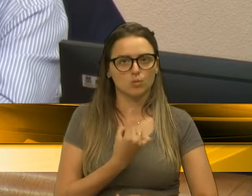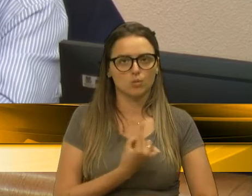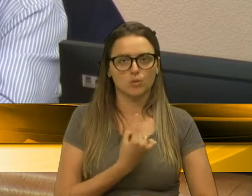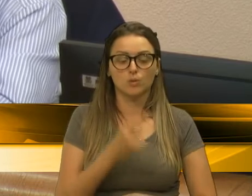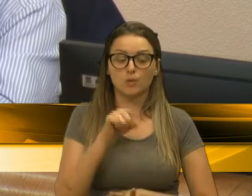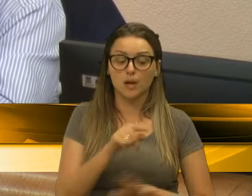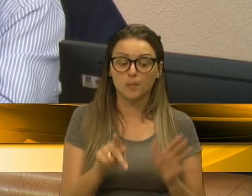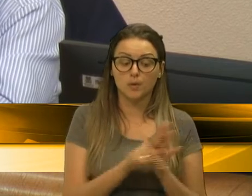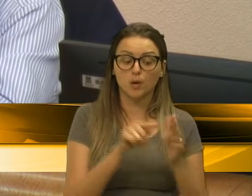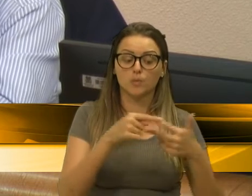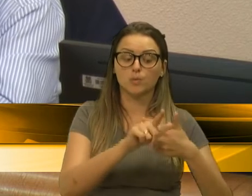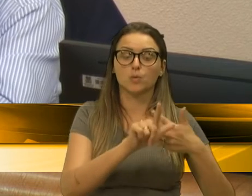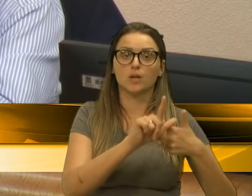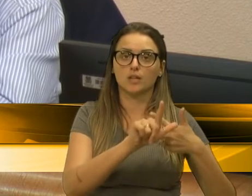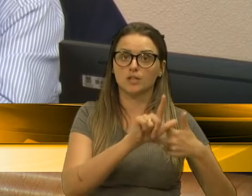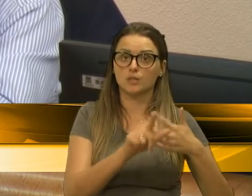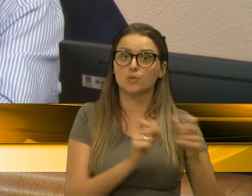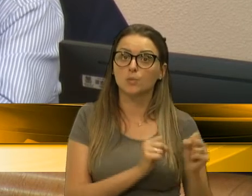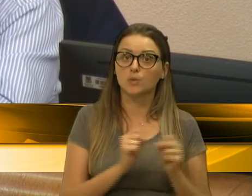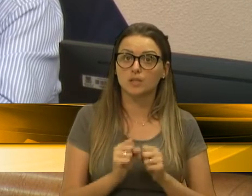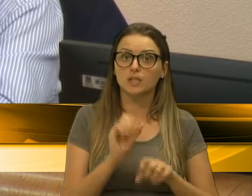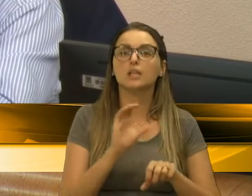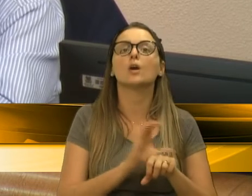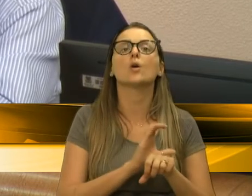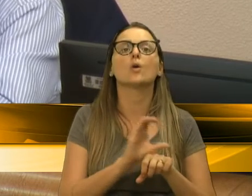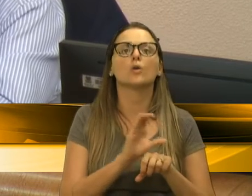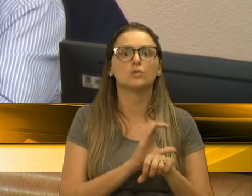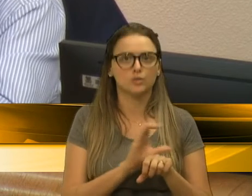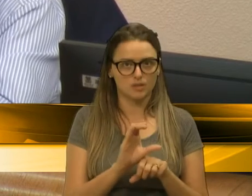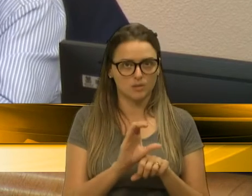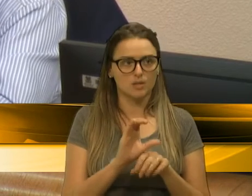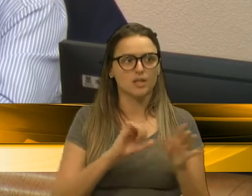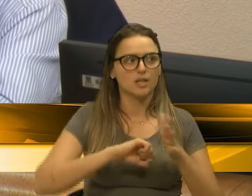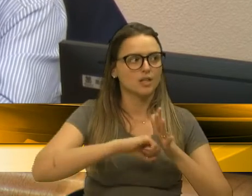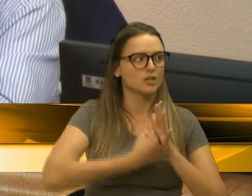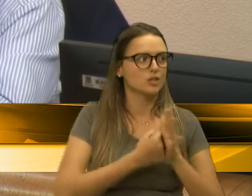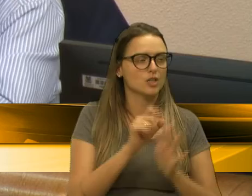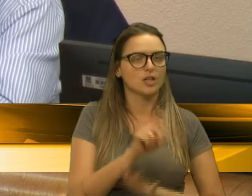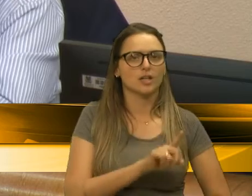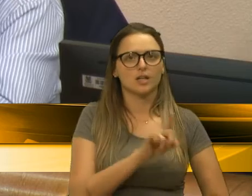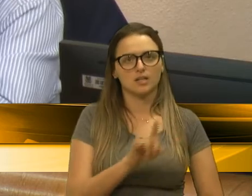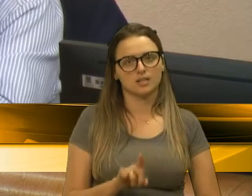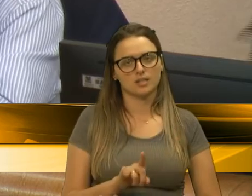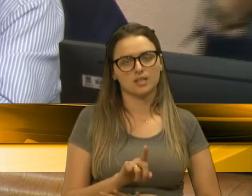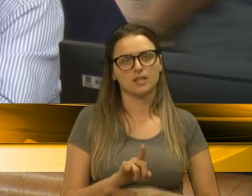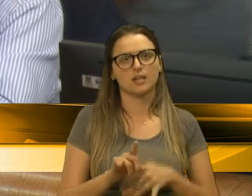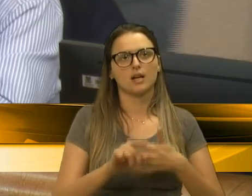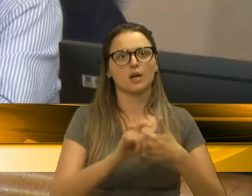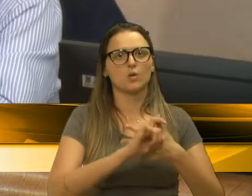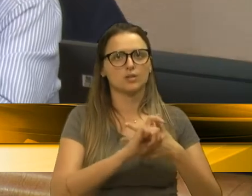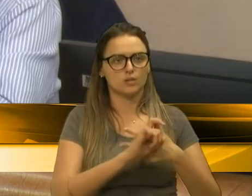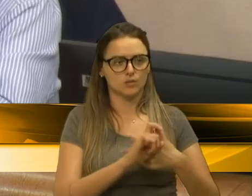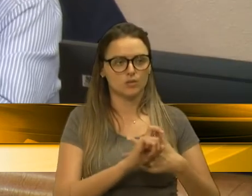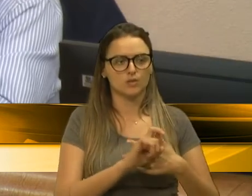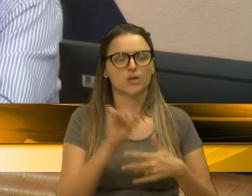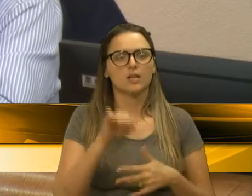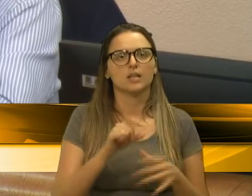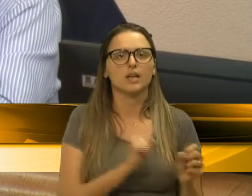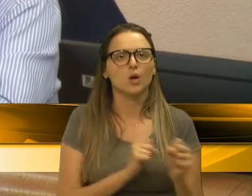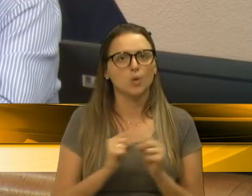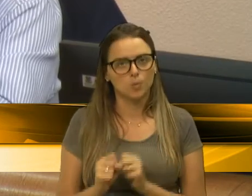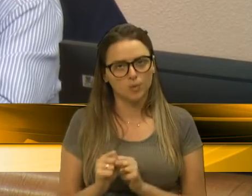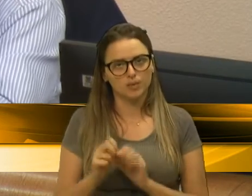pertence ao Poder Legislativo a prerrogativa constitucional exclusiva de sustar esses atos normativos do Poder Executivo que exorbitem no